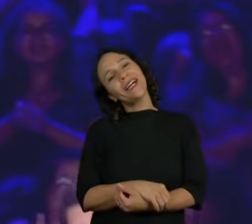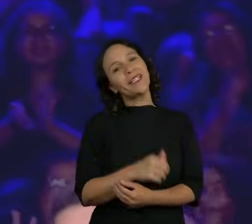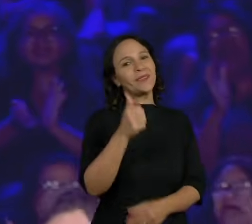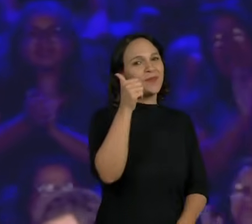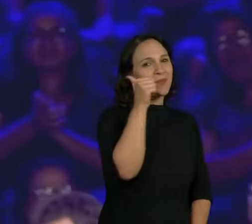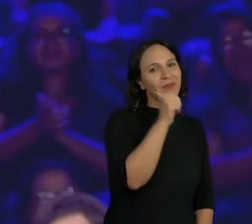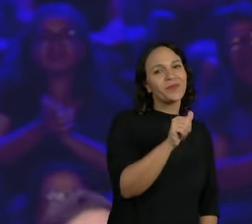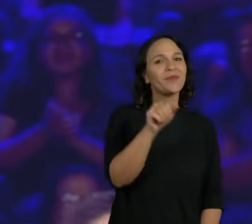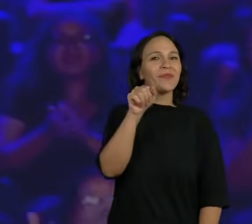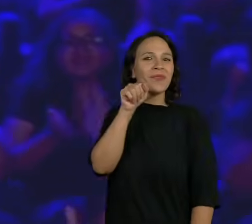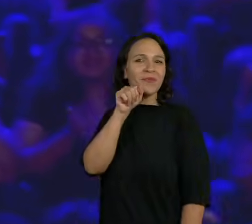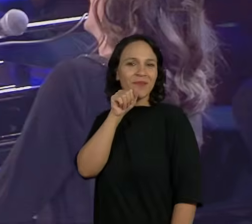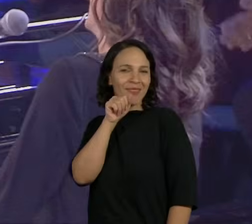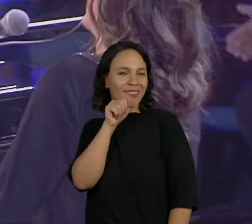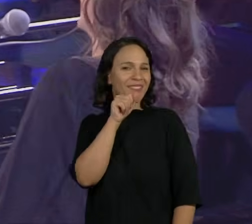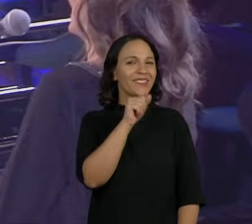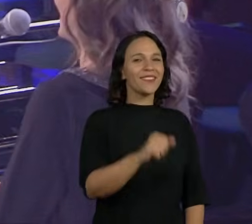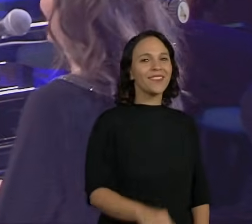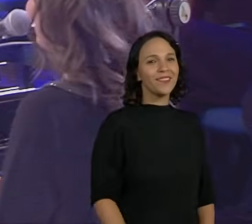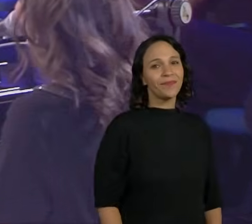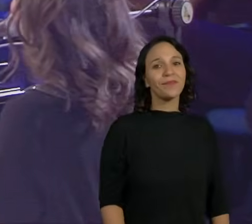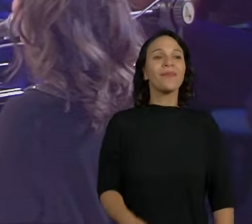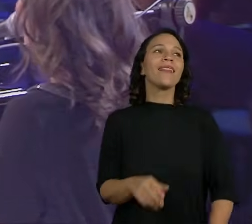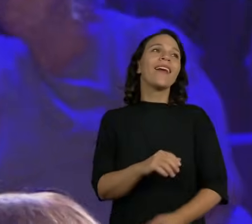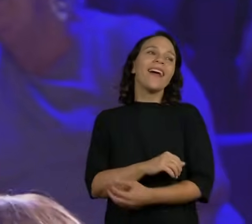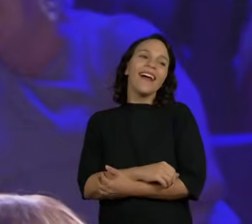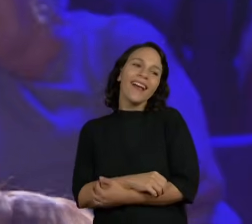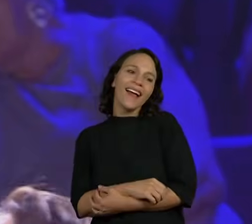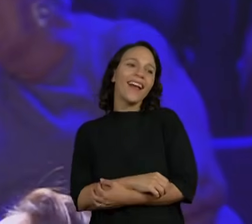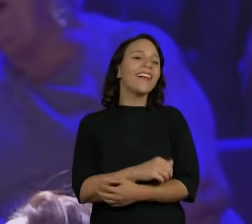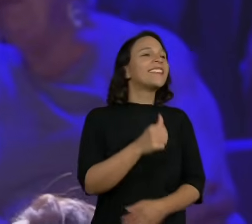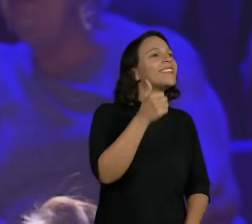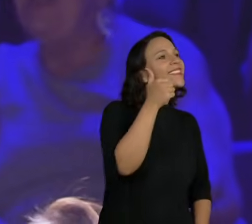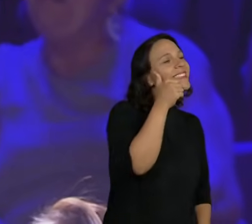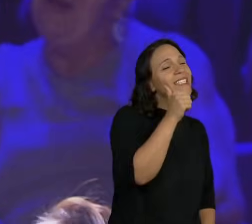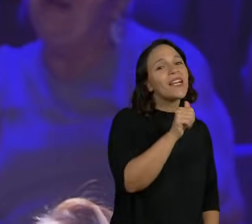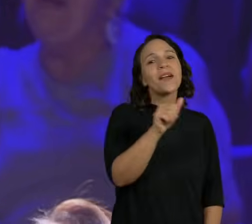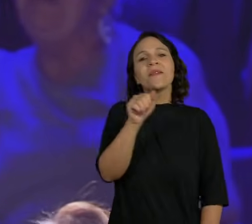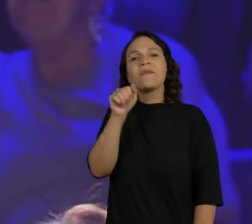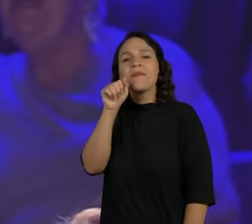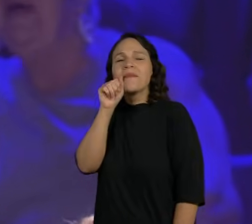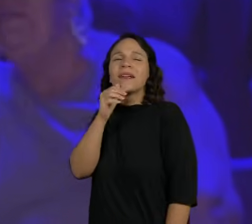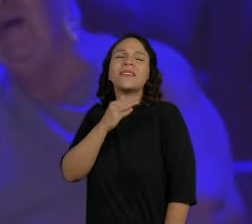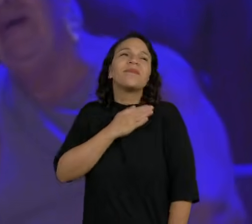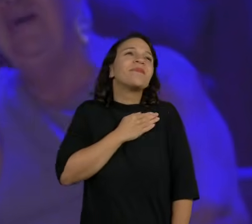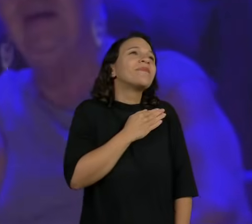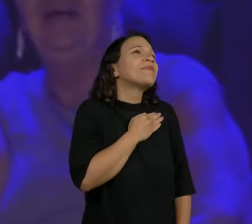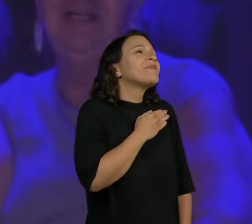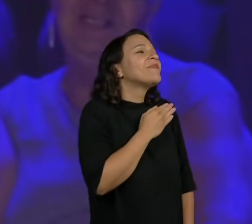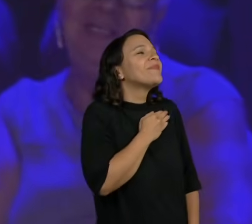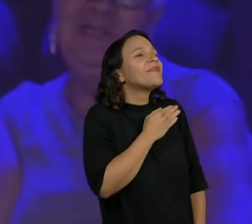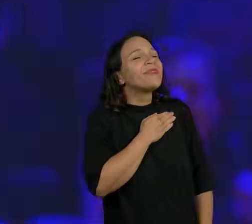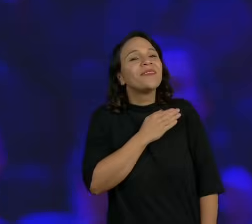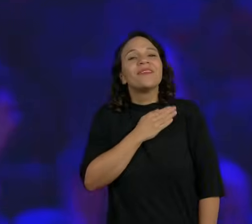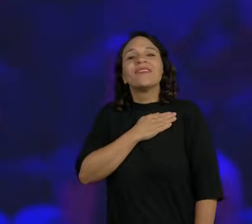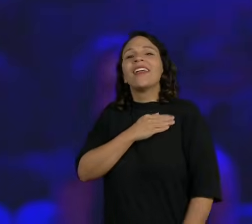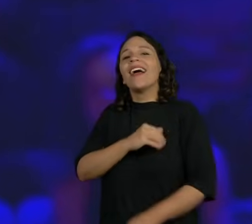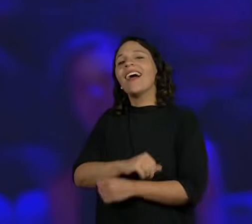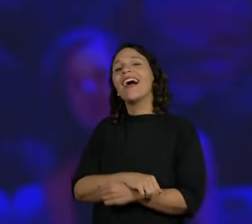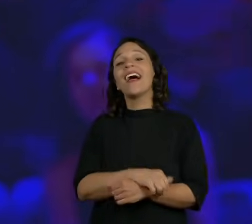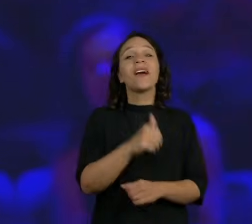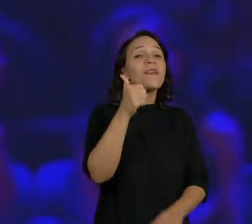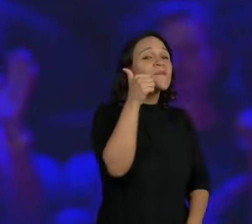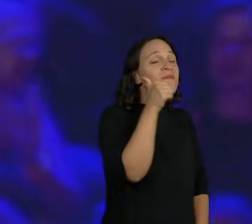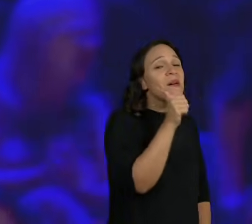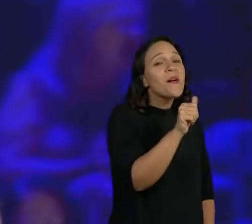Ai, minha mãe, minha mãe. Ai, minha mãe, minha mãe.